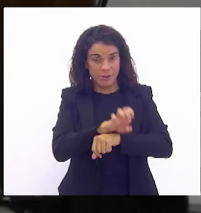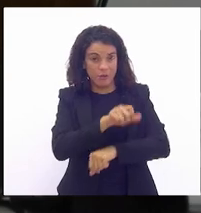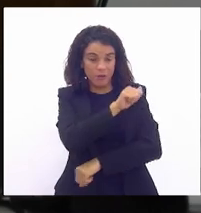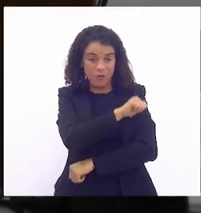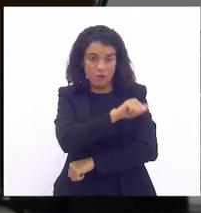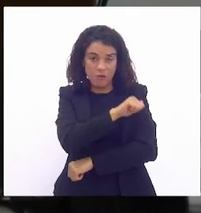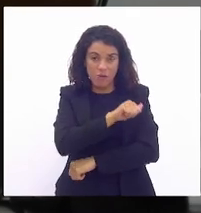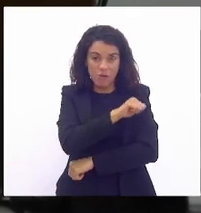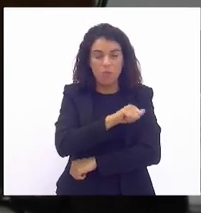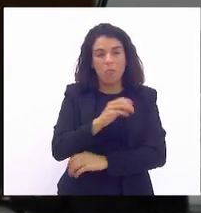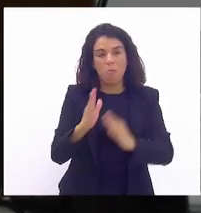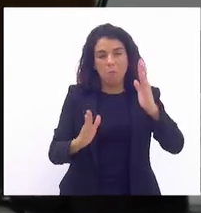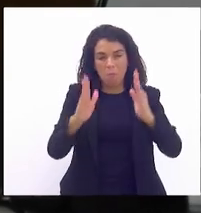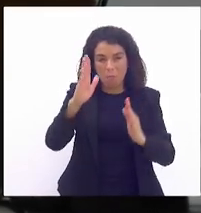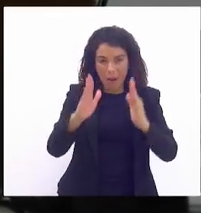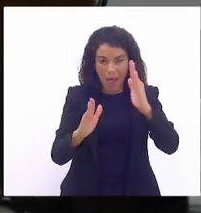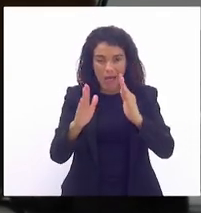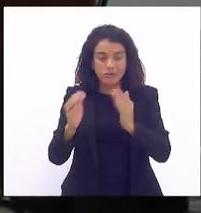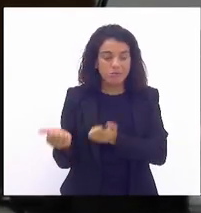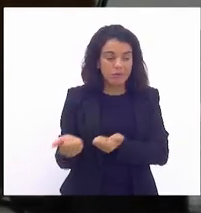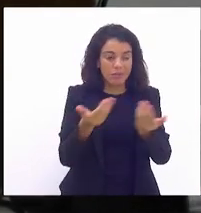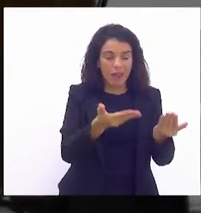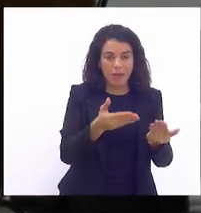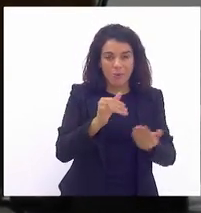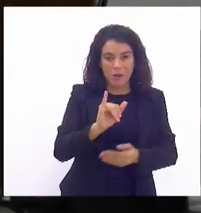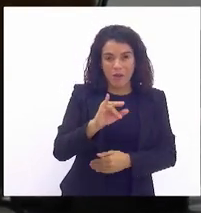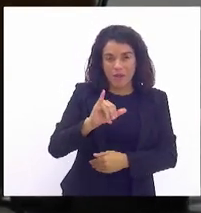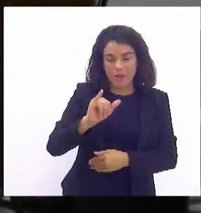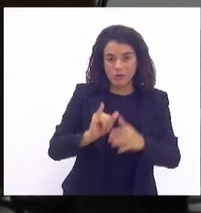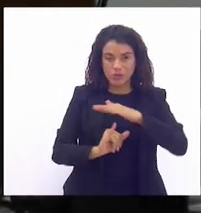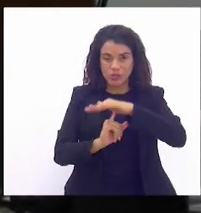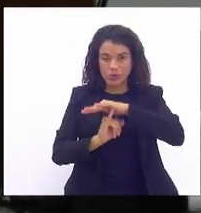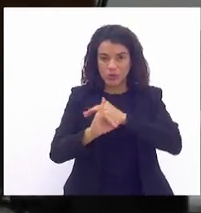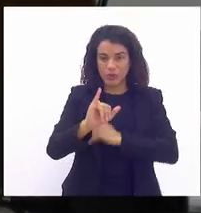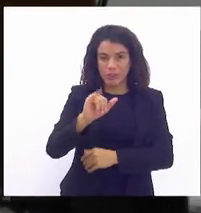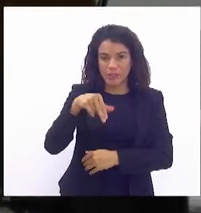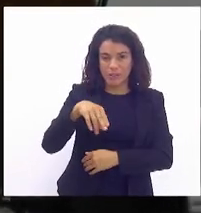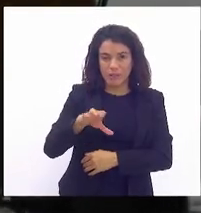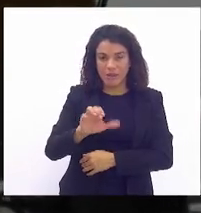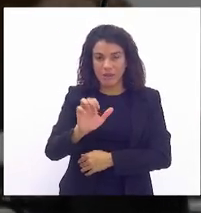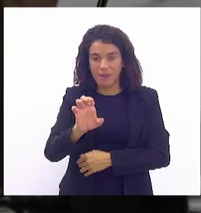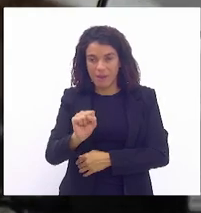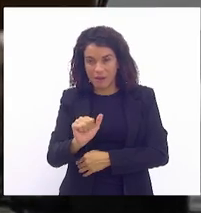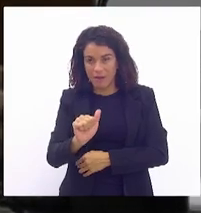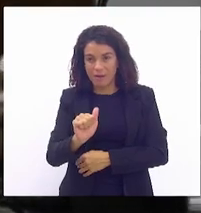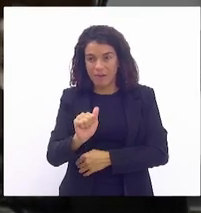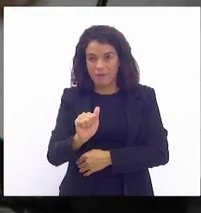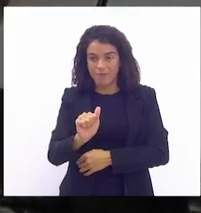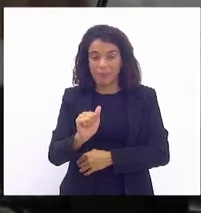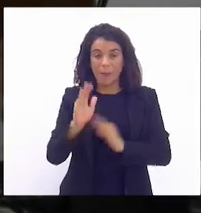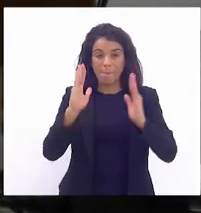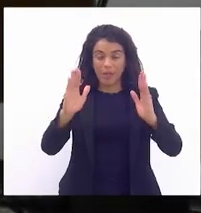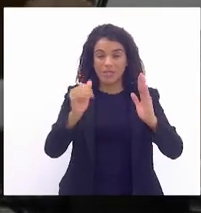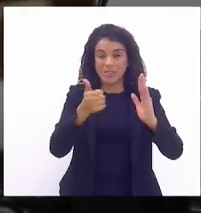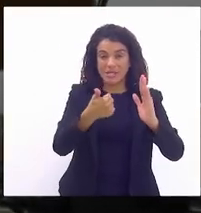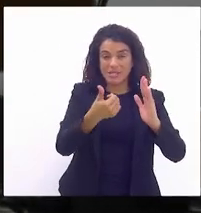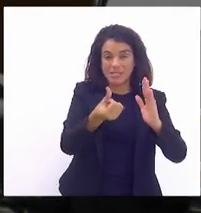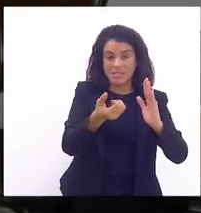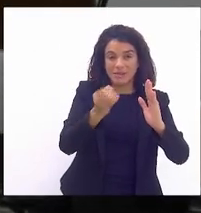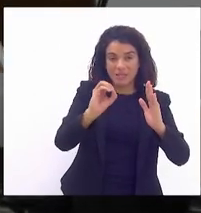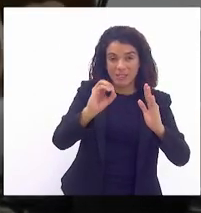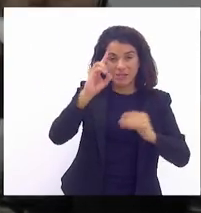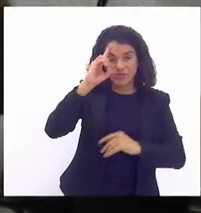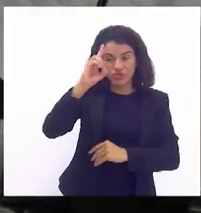num prazo razoável dado pelo INEA, para cada condicionante, seja 30, seja 60 dias, o INEA tome a